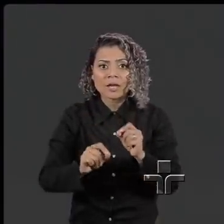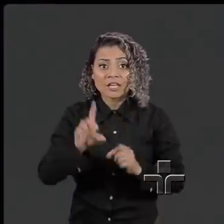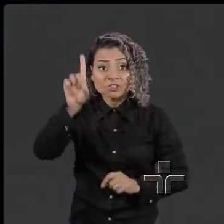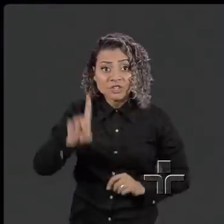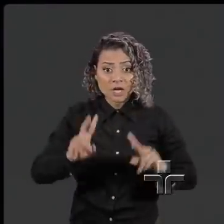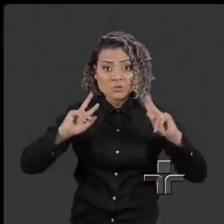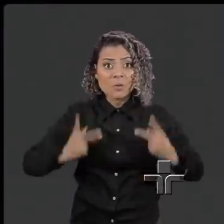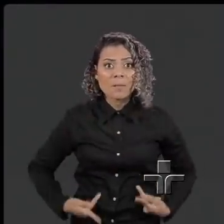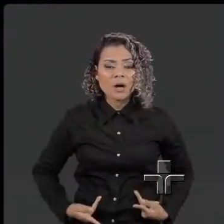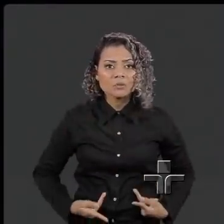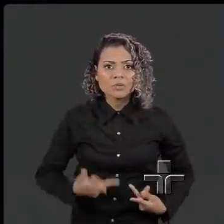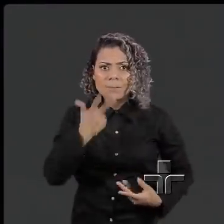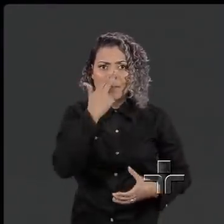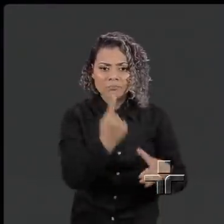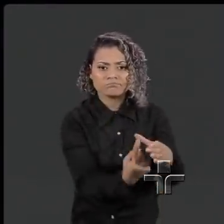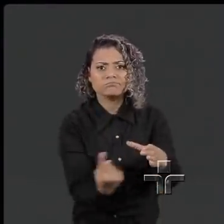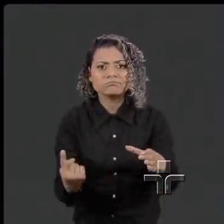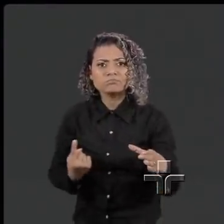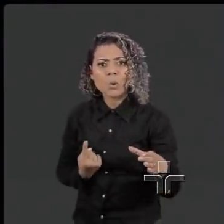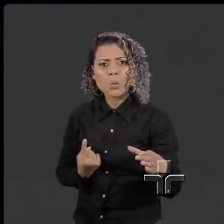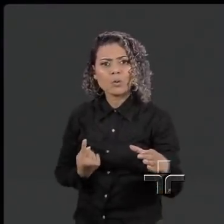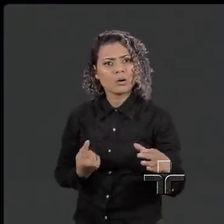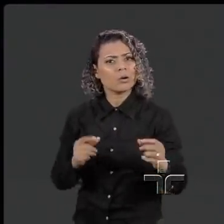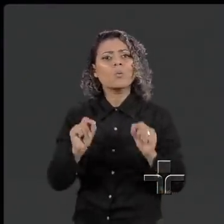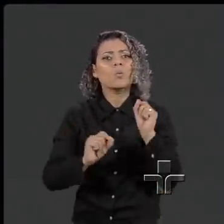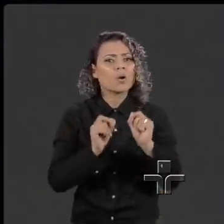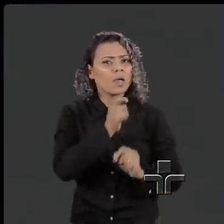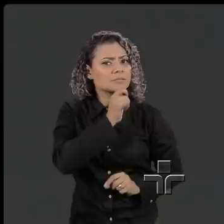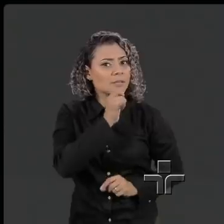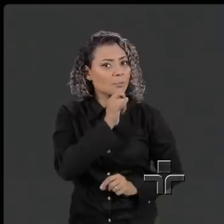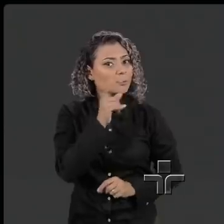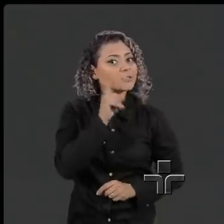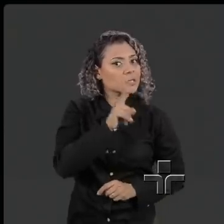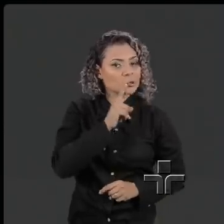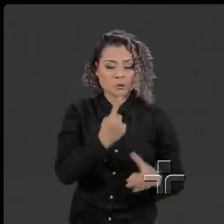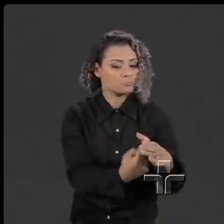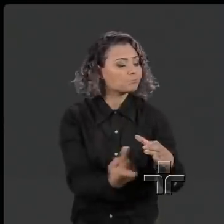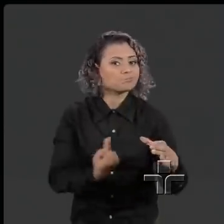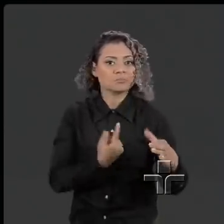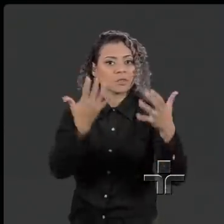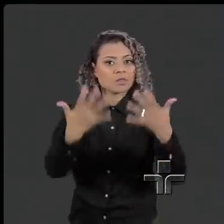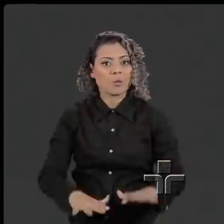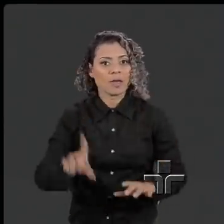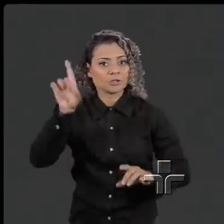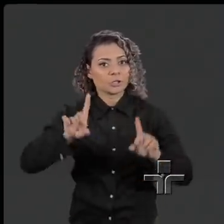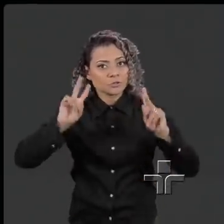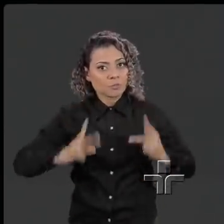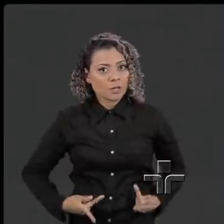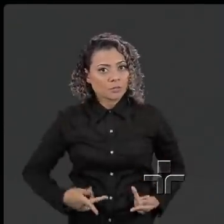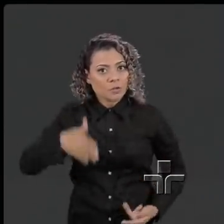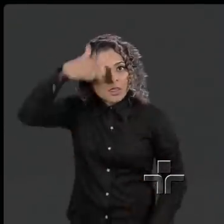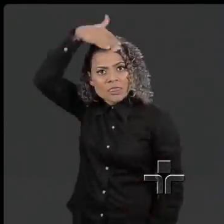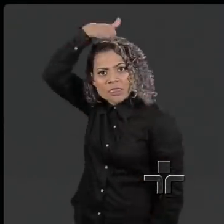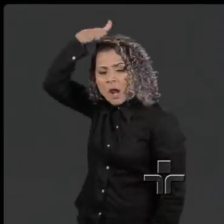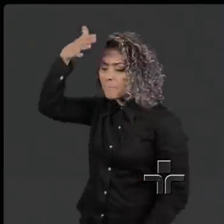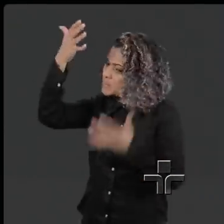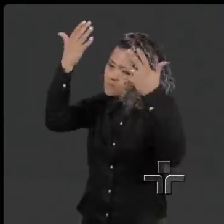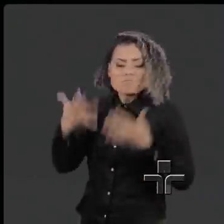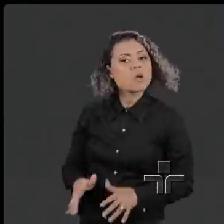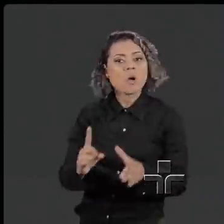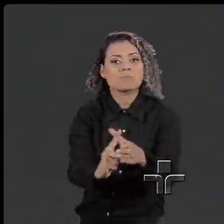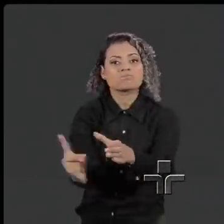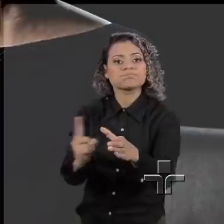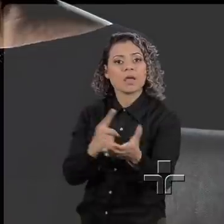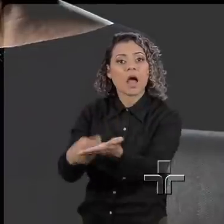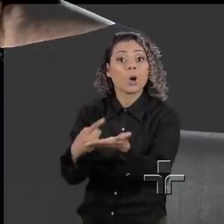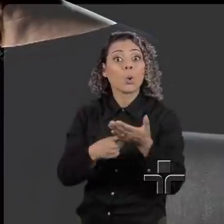na retórica de grandes potências mundiais, por exemplo, os Estados Unidos, que com Trump retirou-se do